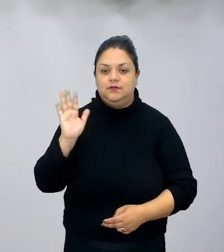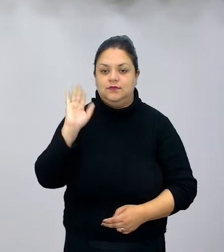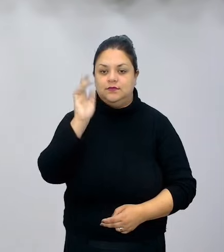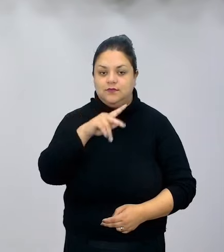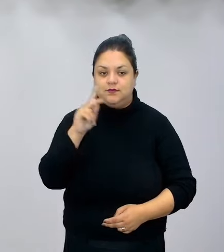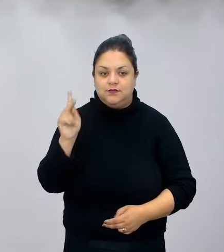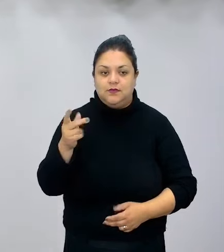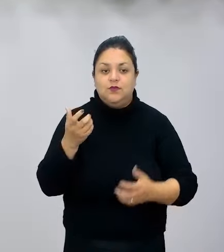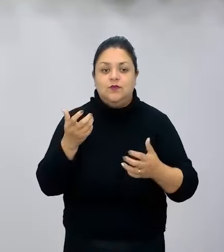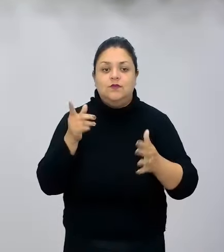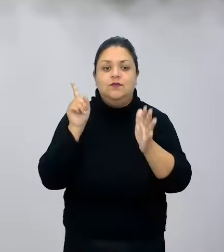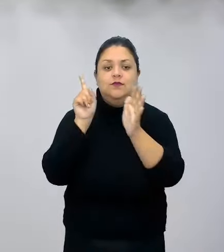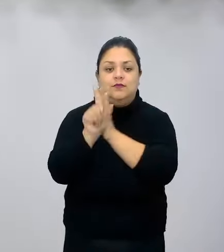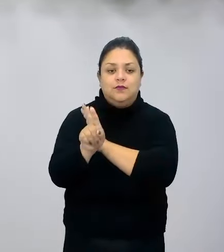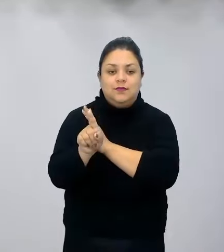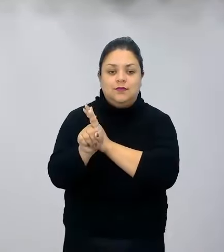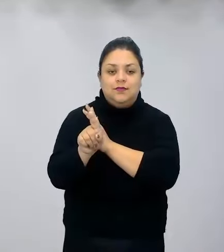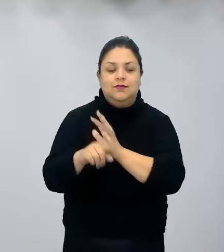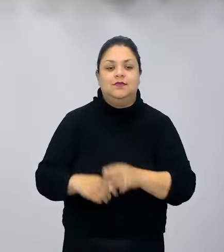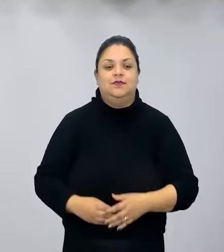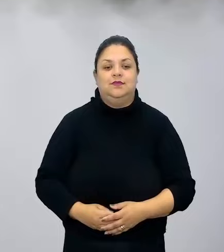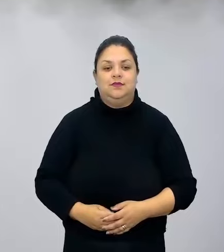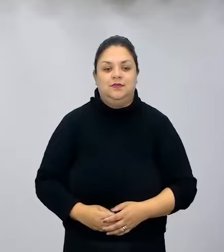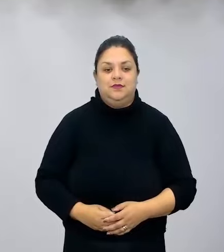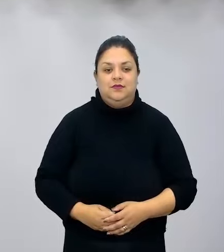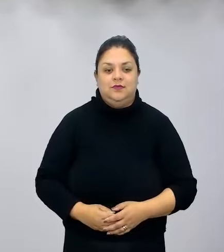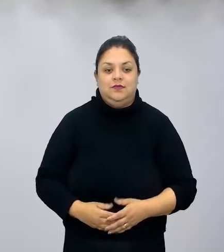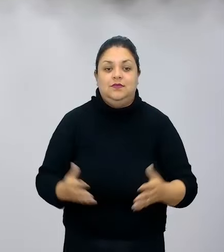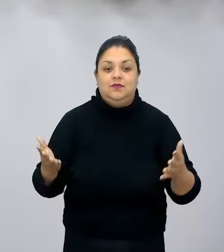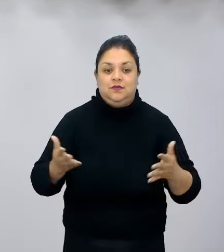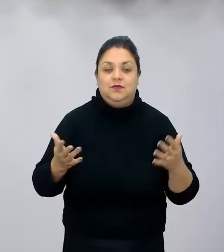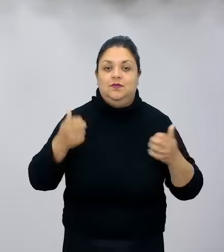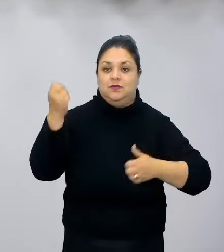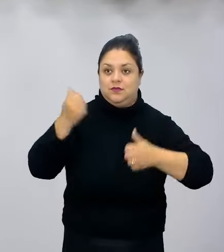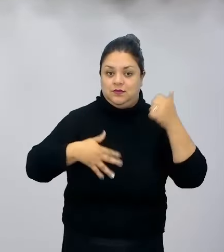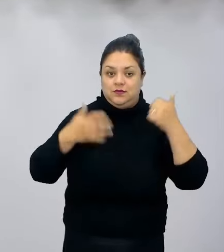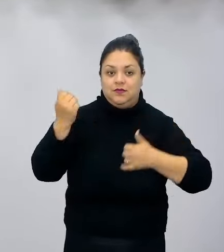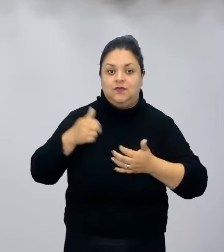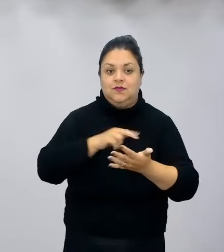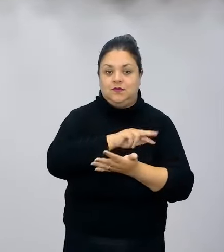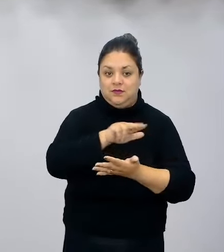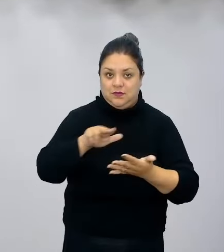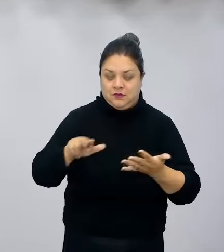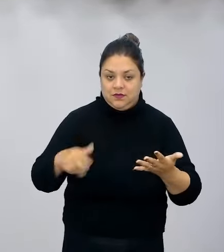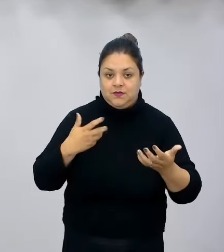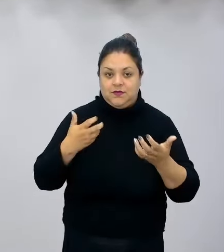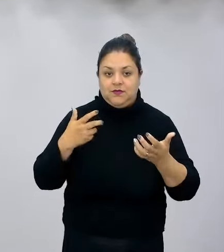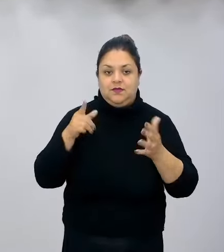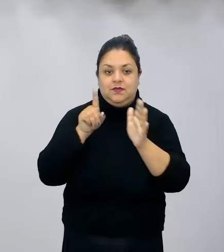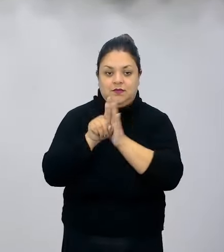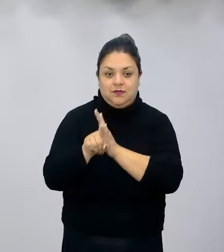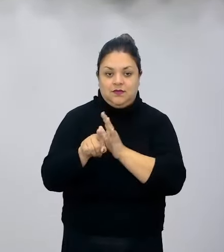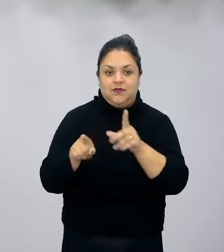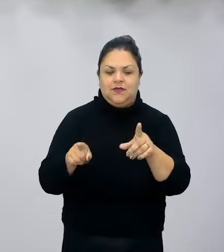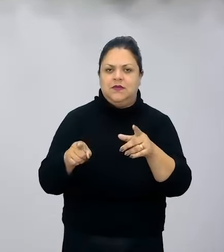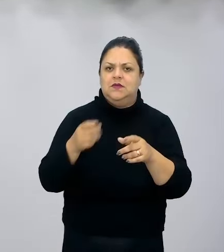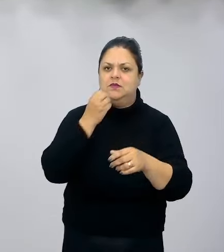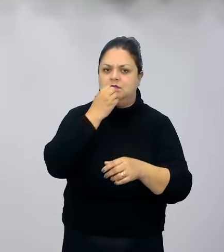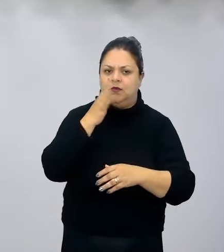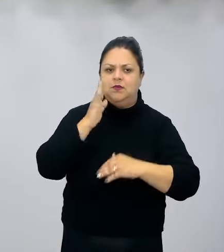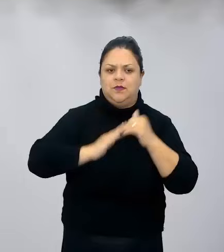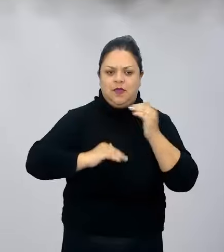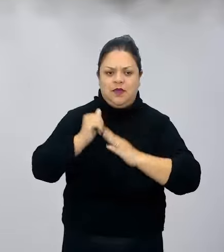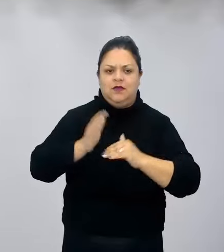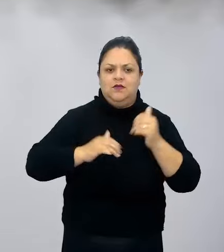eu queria fazer uma pergunta, né, diante de tantas explicações. Eu acho que você trouxe muita coisa prática também